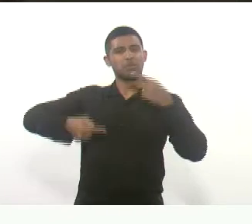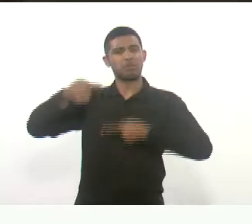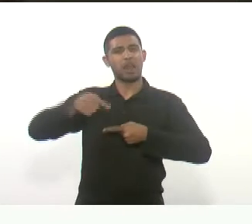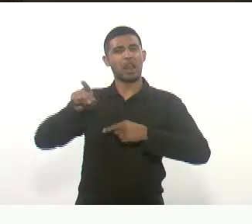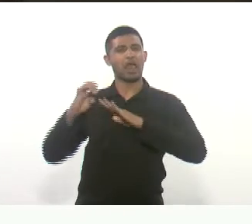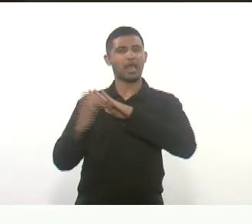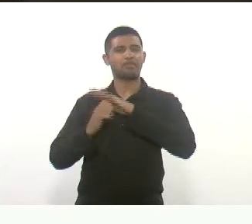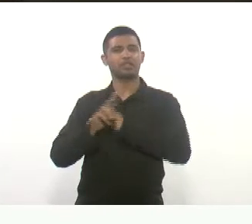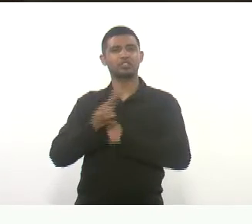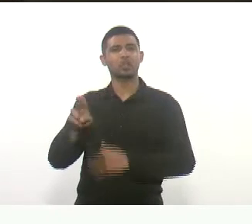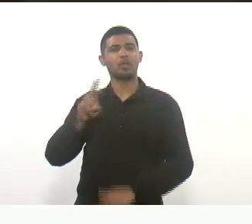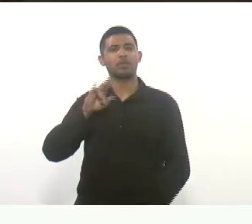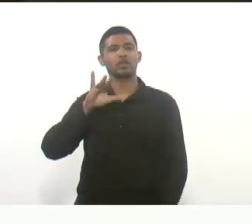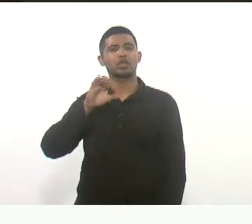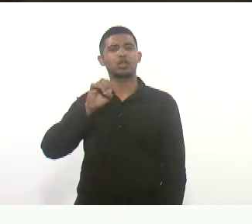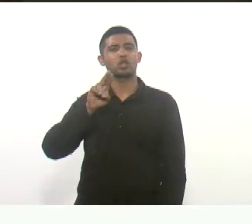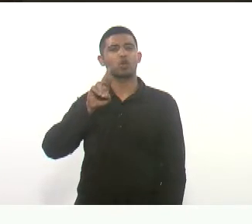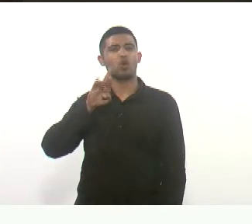municipal chamada Rio Urbe,